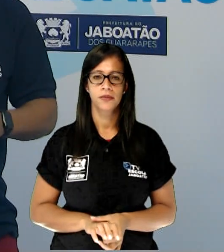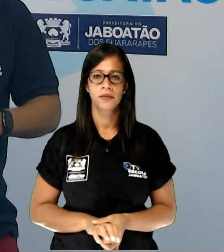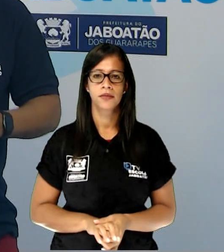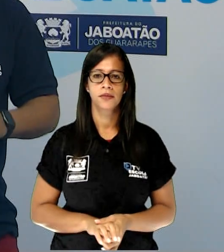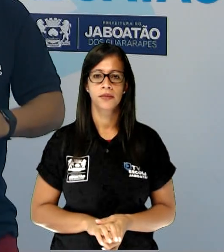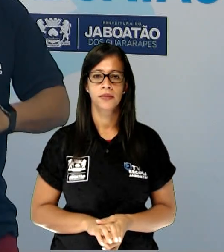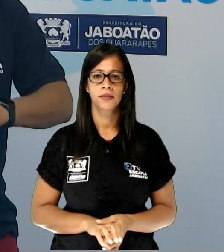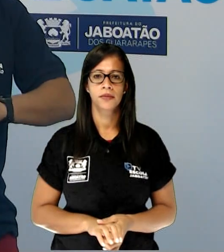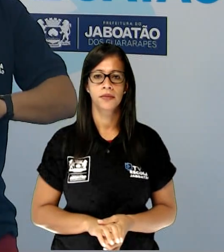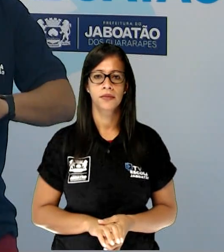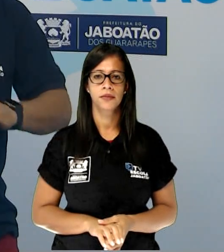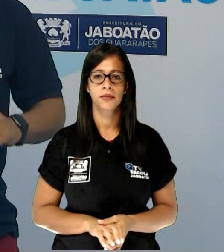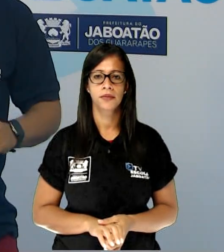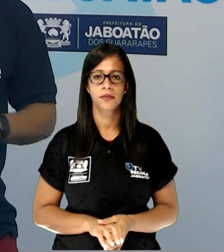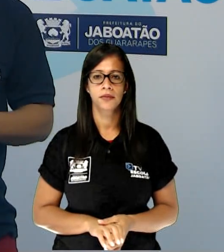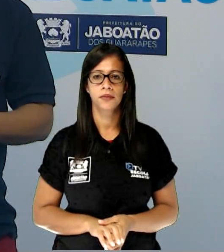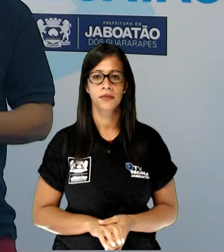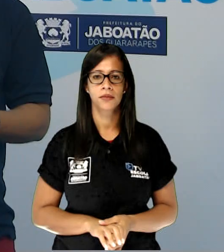Ok.